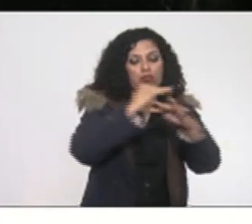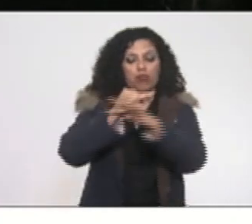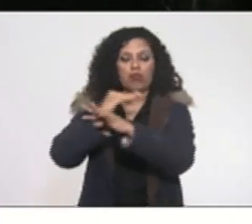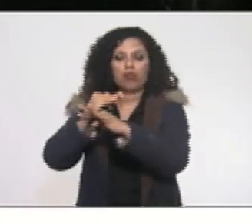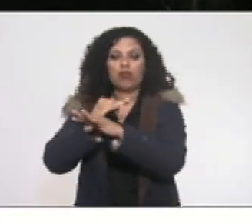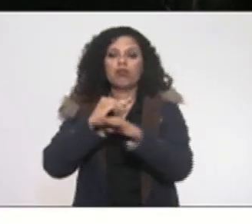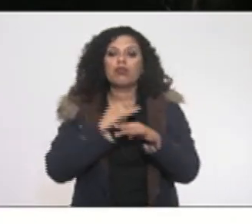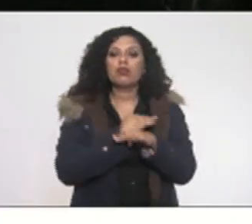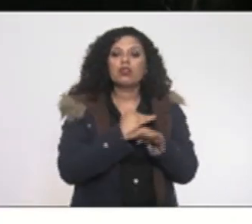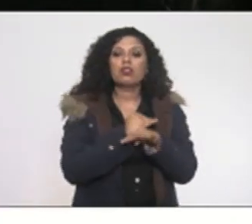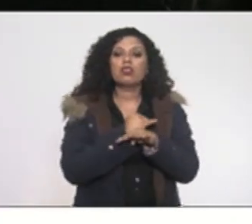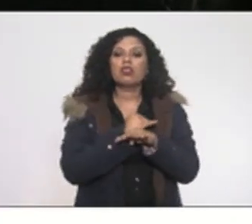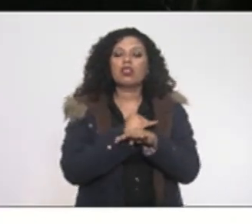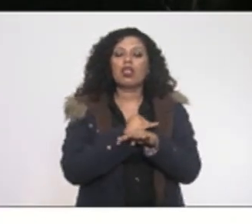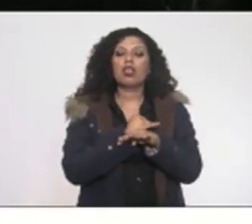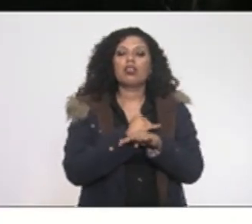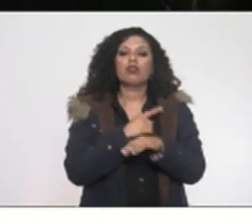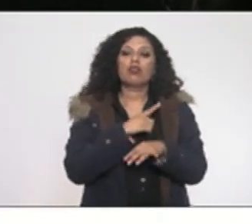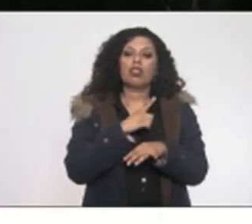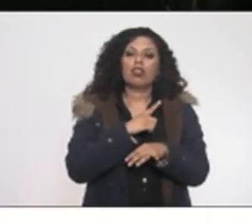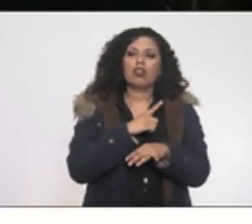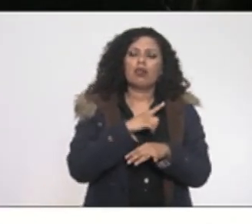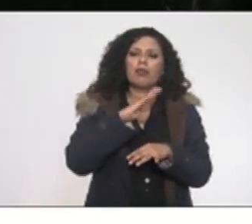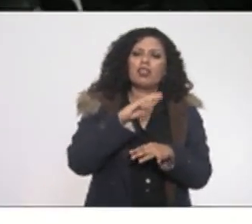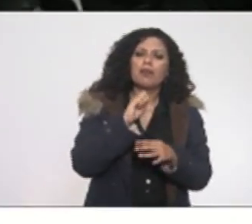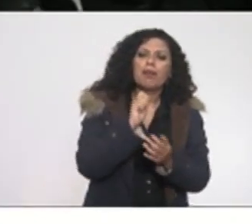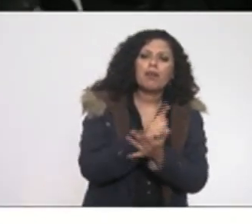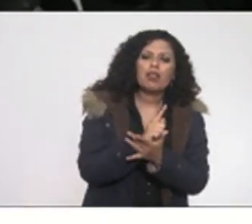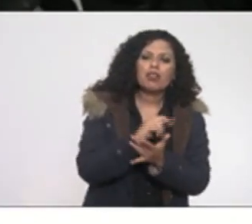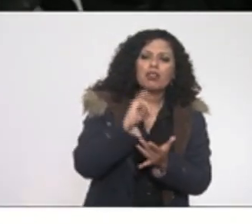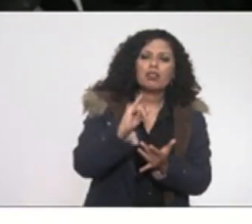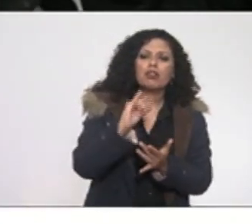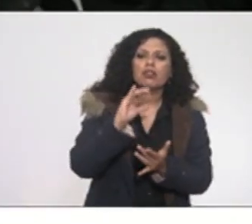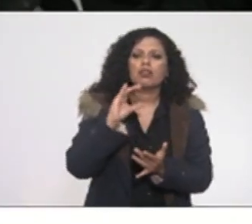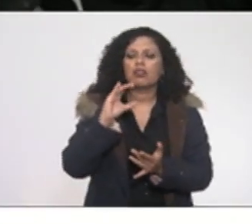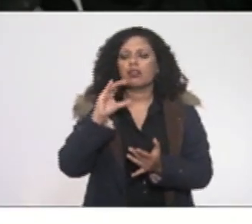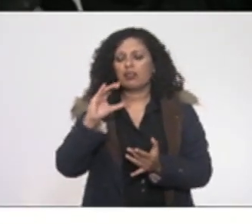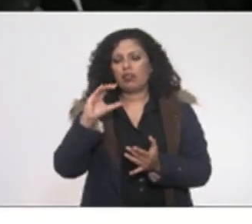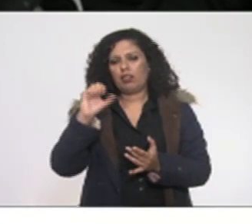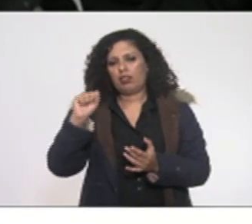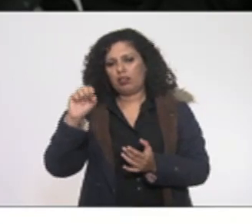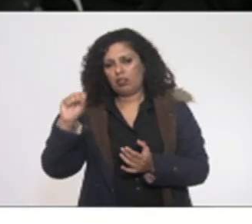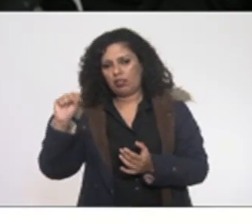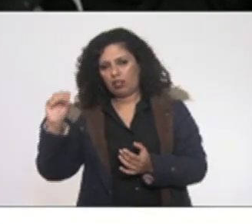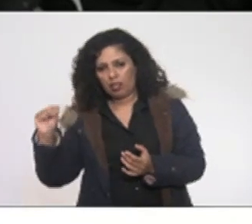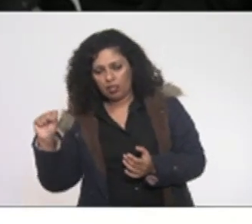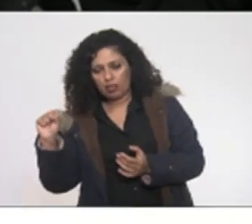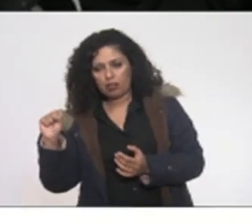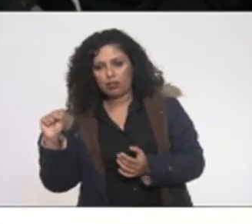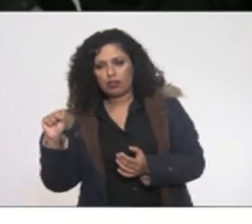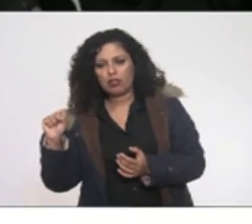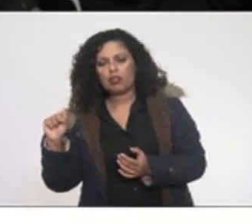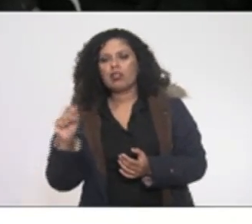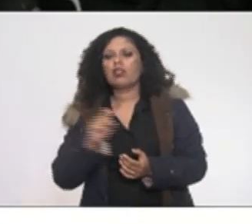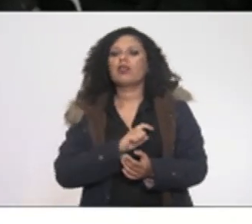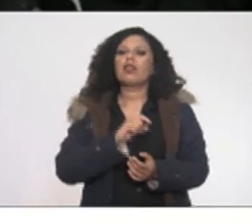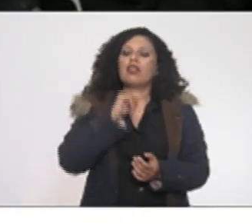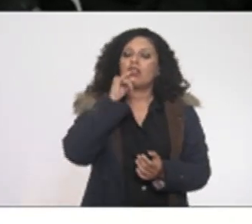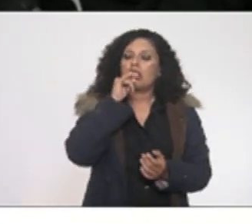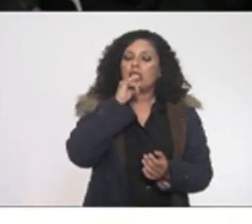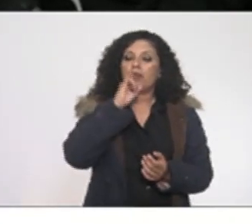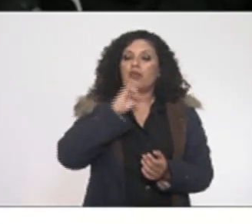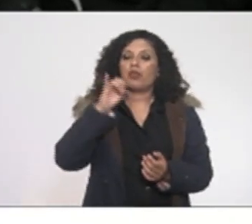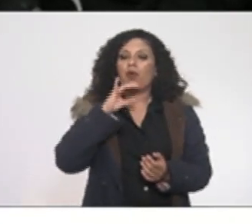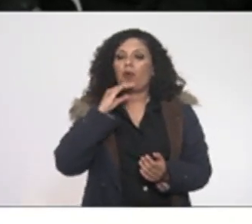Na verdade, ele só é ISS se o serviço de transporte inicia e termina no mesmo município. Por exemplo,